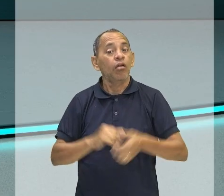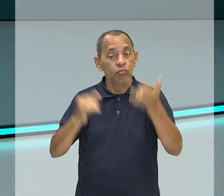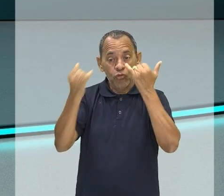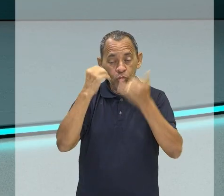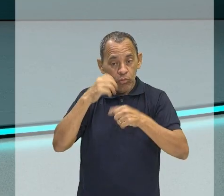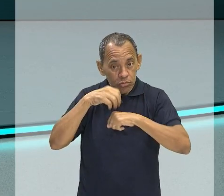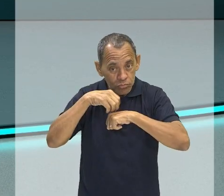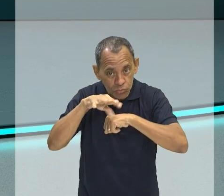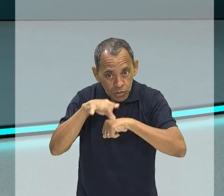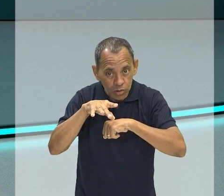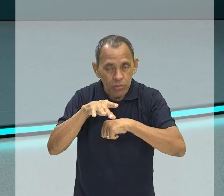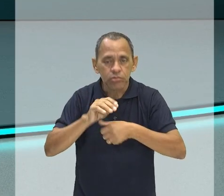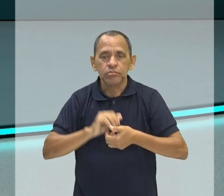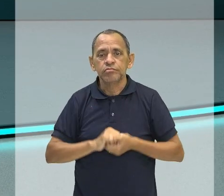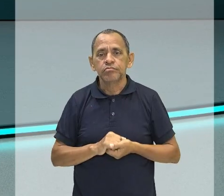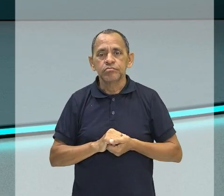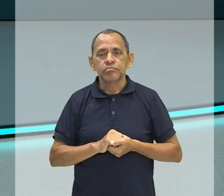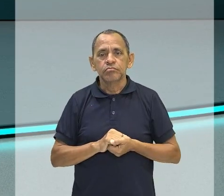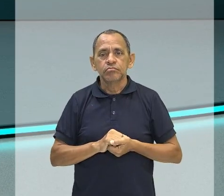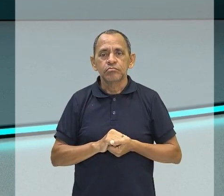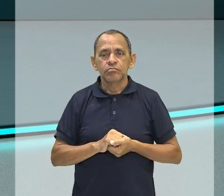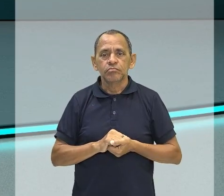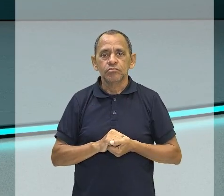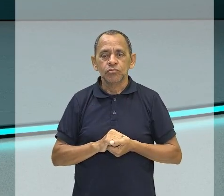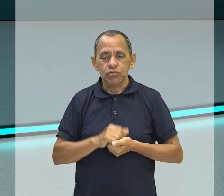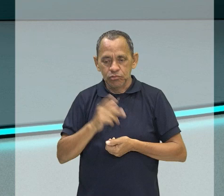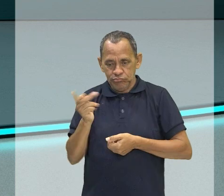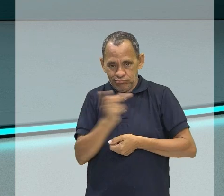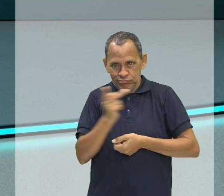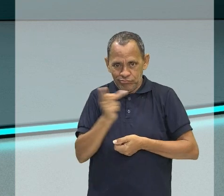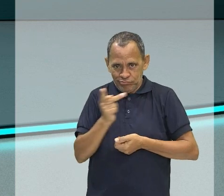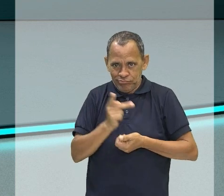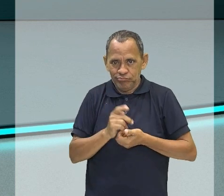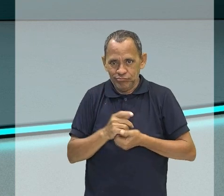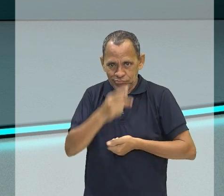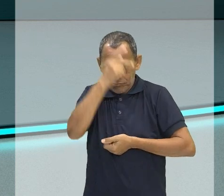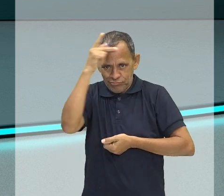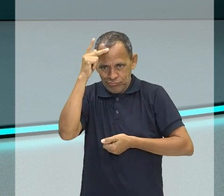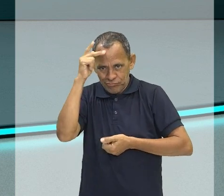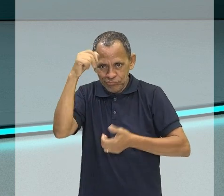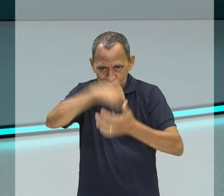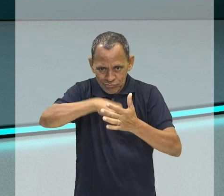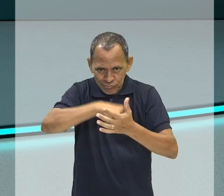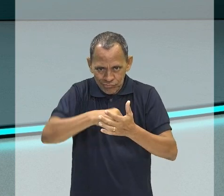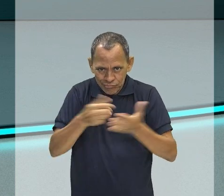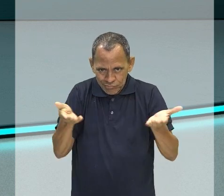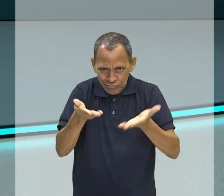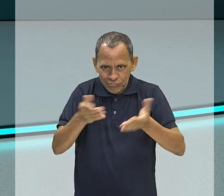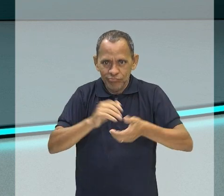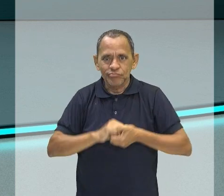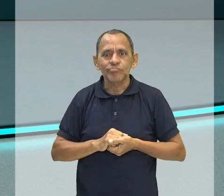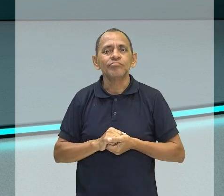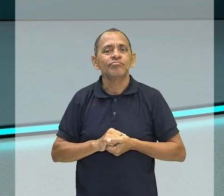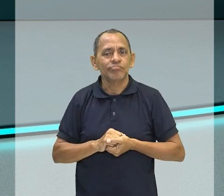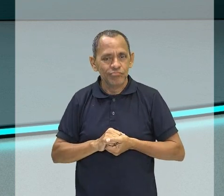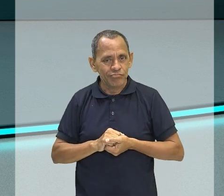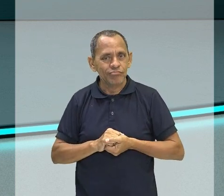informação, esses dois karatecas que vocês viram aí no nosso vídeo são dois